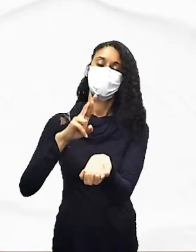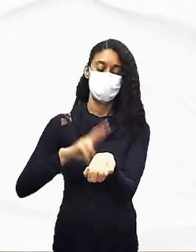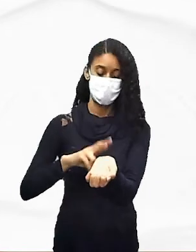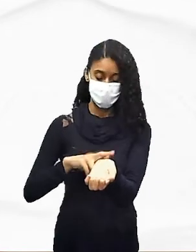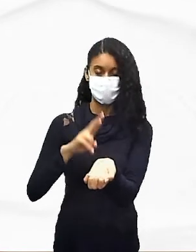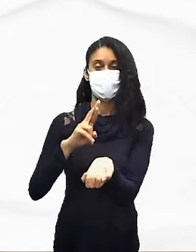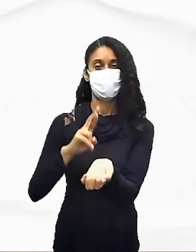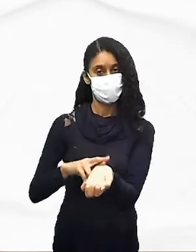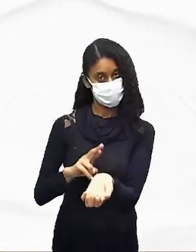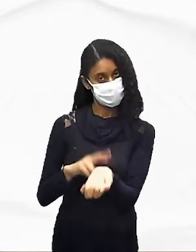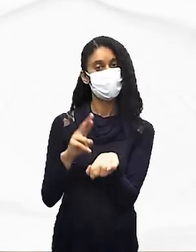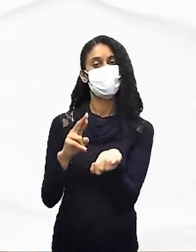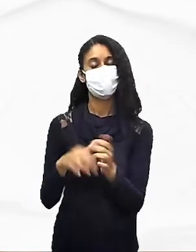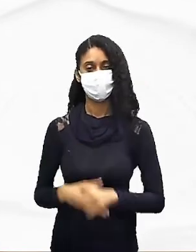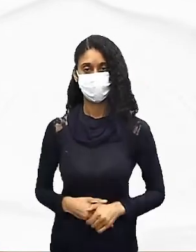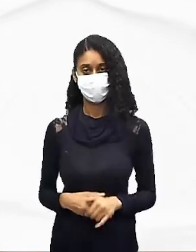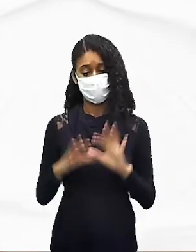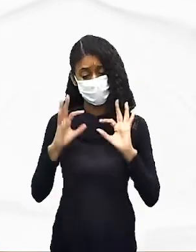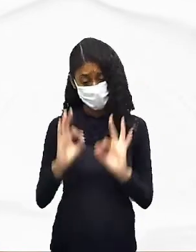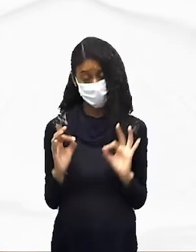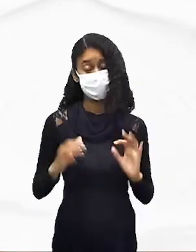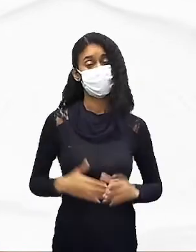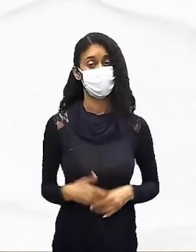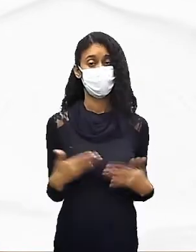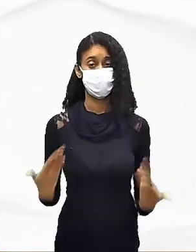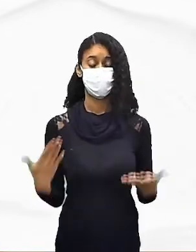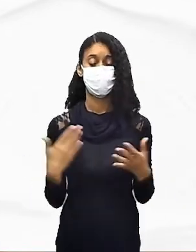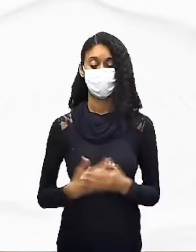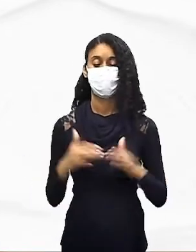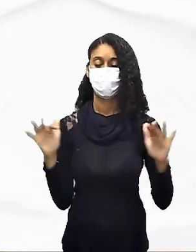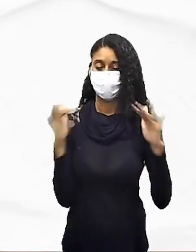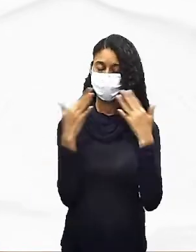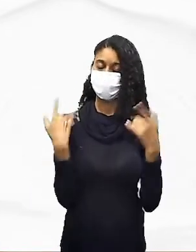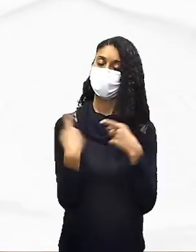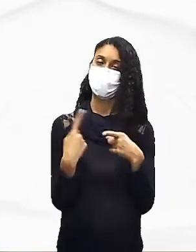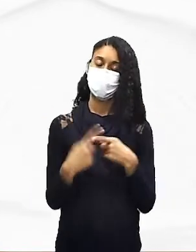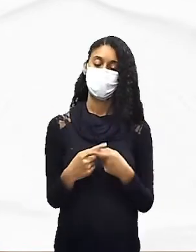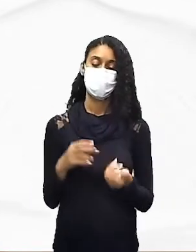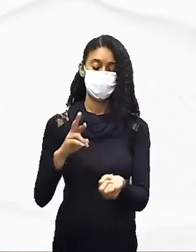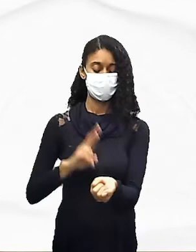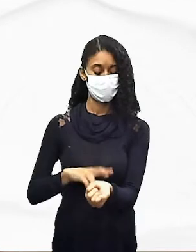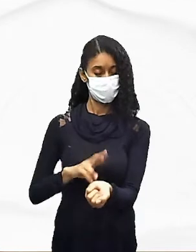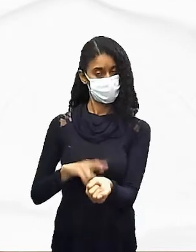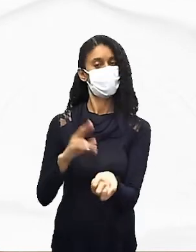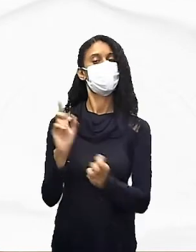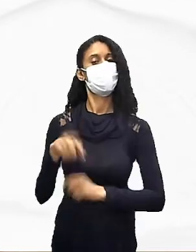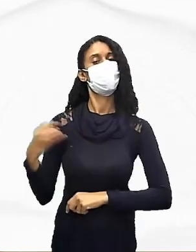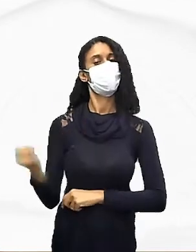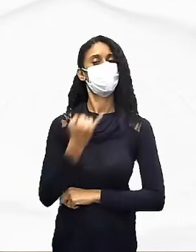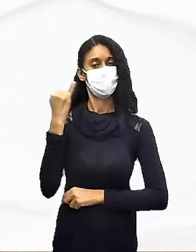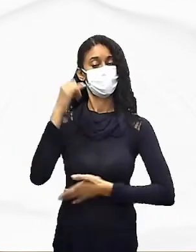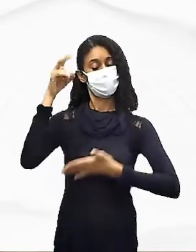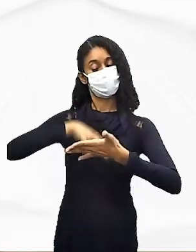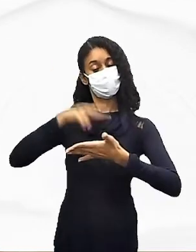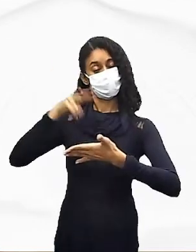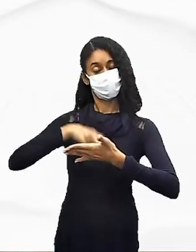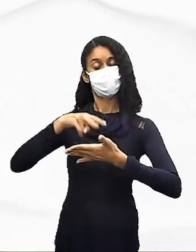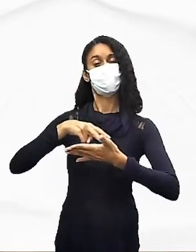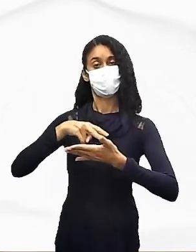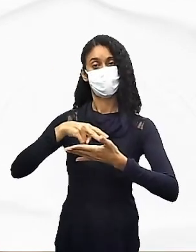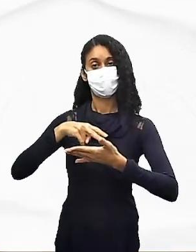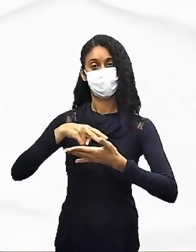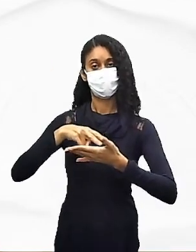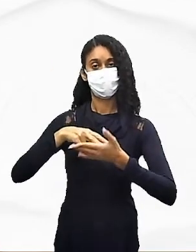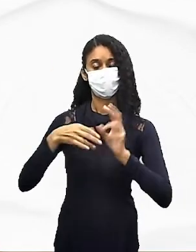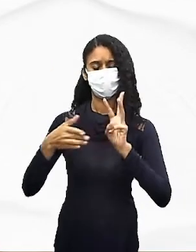tan tan. Tá perfeito assim. Então, eu estou chamando a atenção para isso, porque esse ritmo era muito importante para a leitura da poesia indianista, porque não